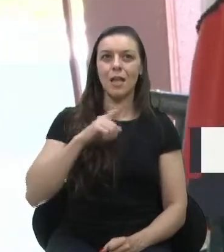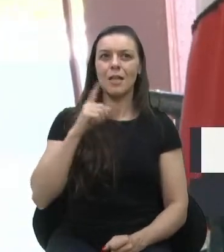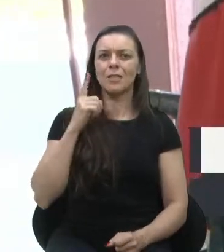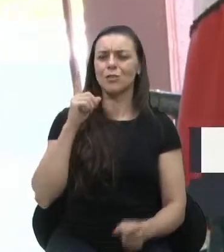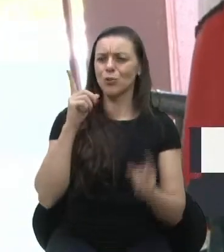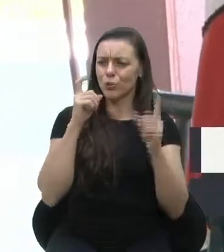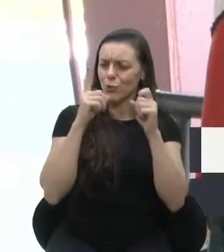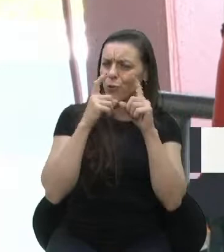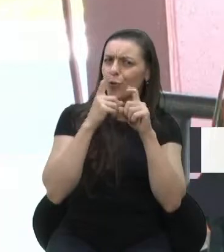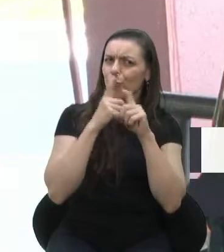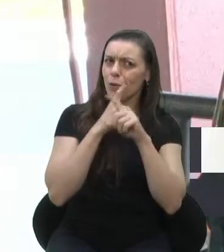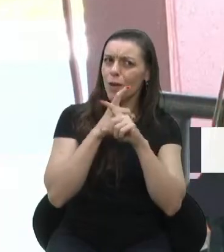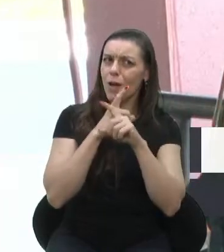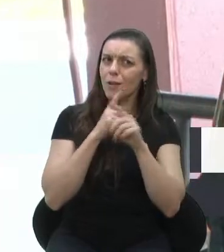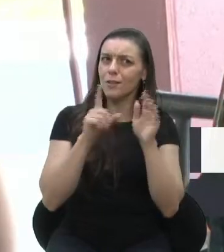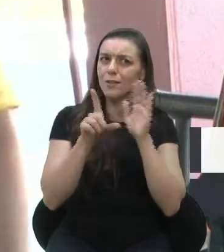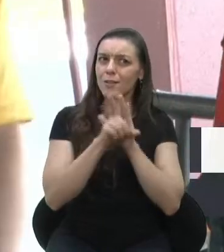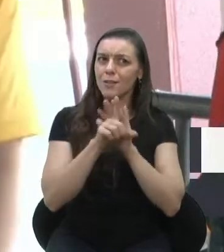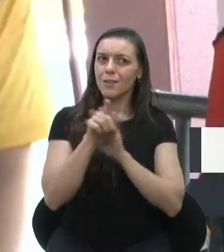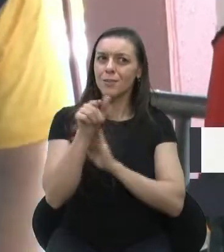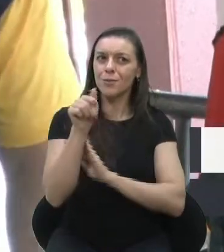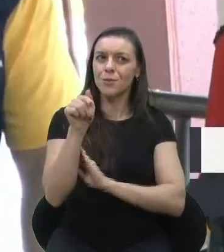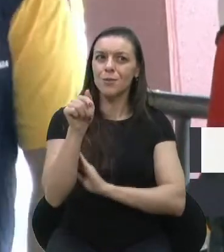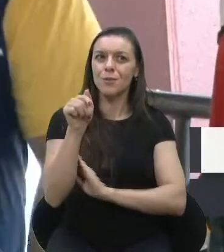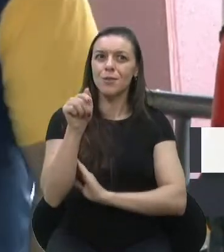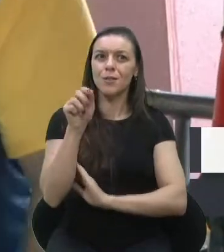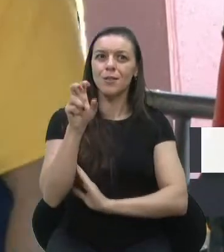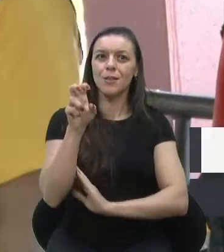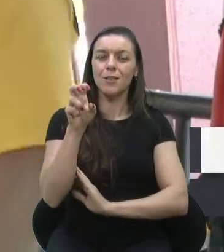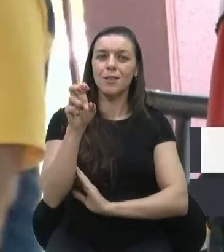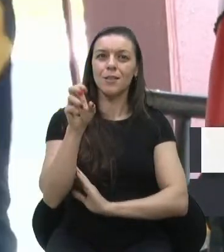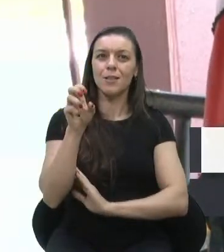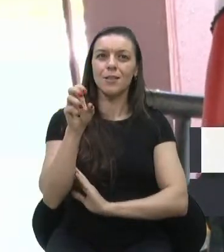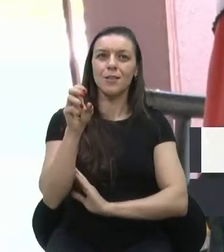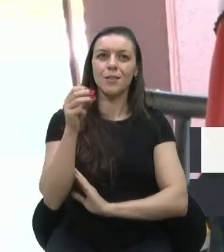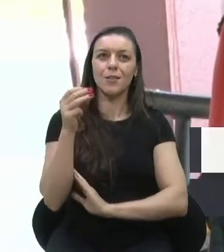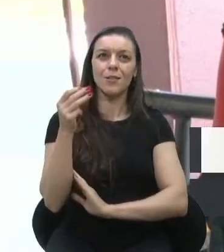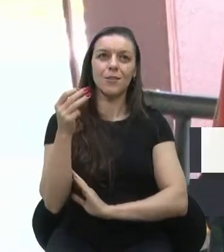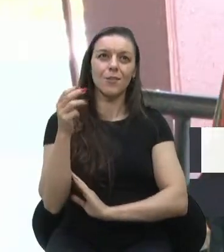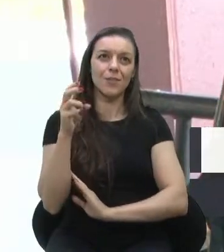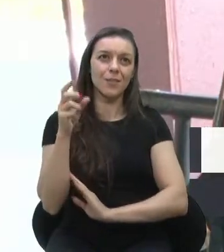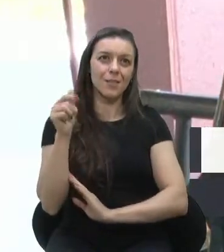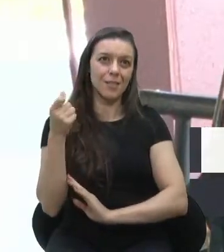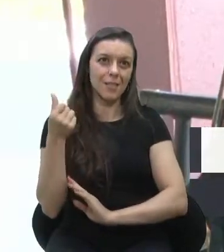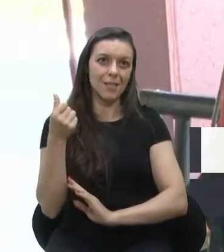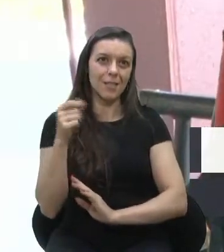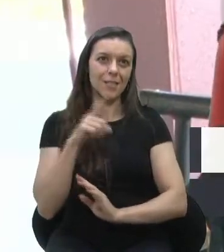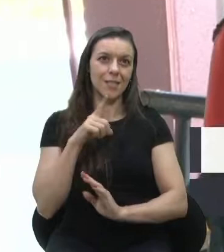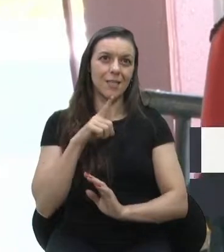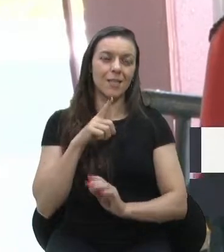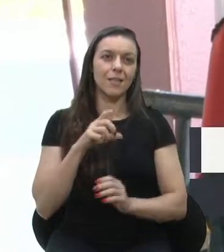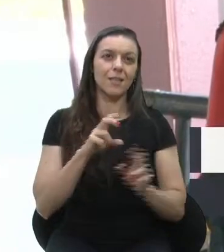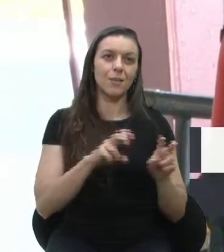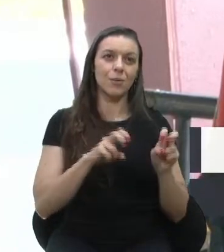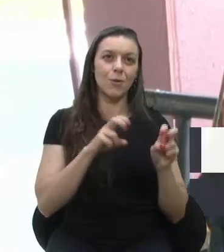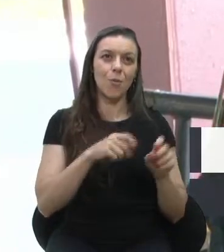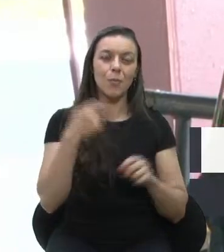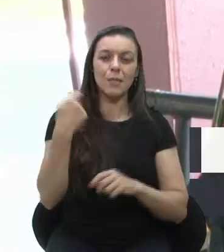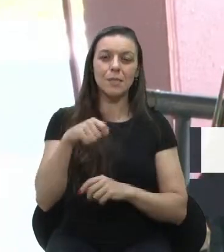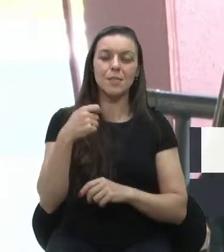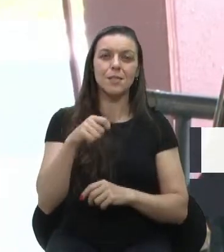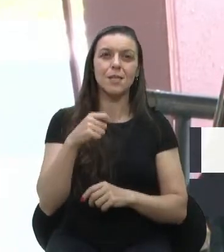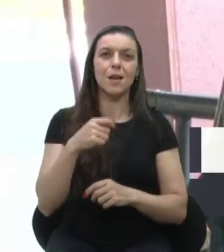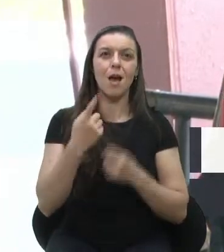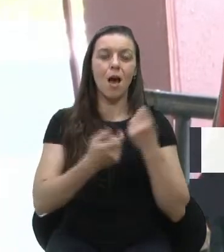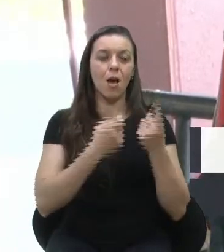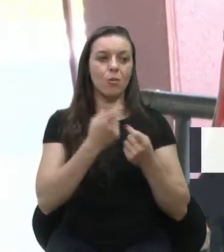dificuldades falei 7546 era uma lei muito bom a para agricultor porém precisaria de